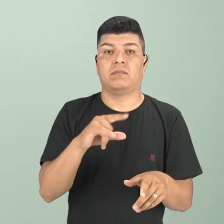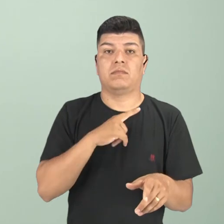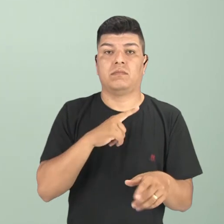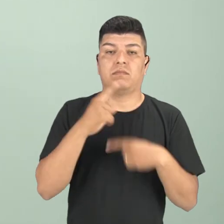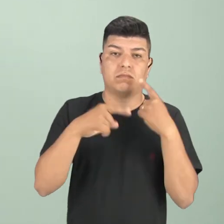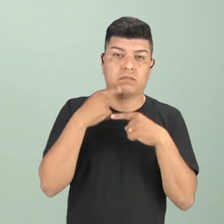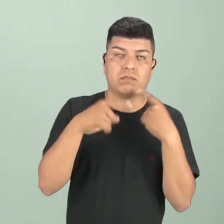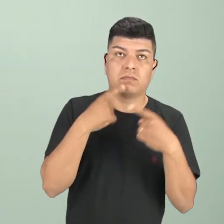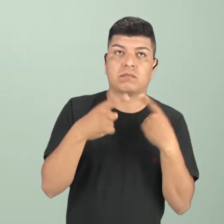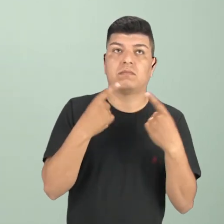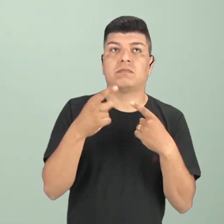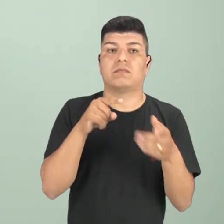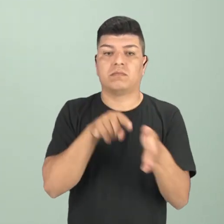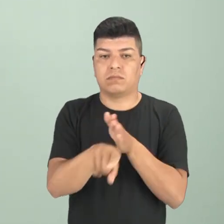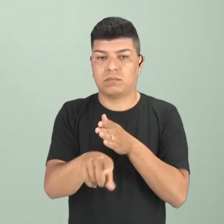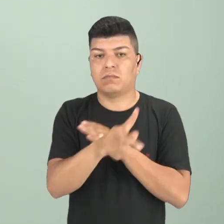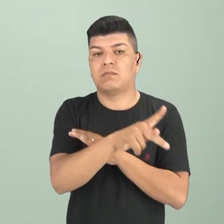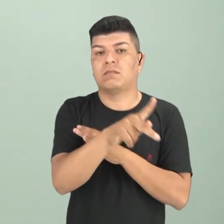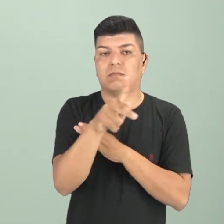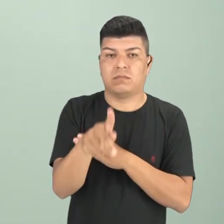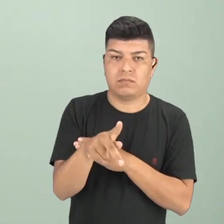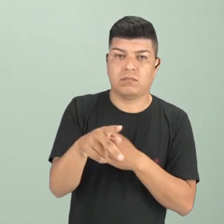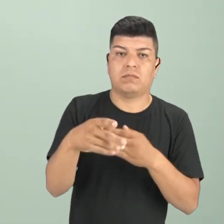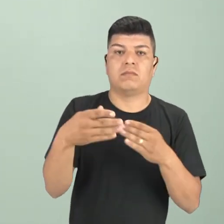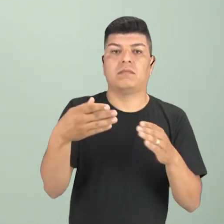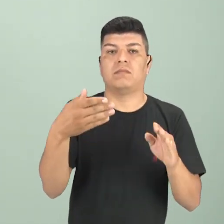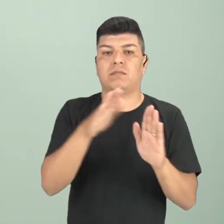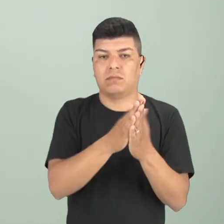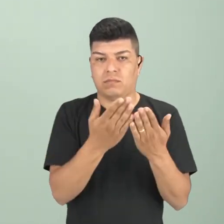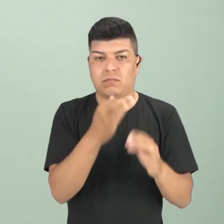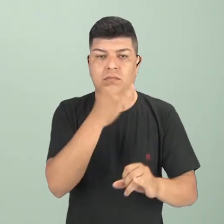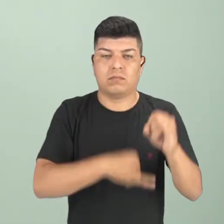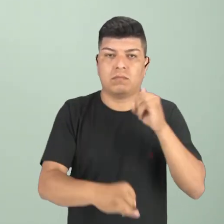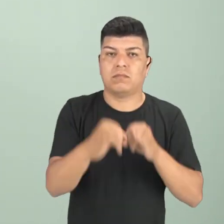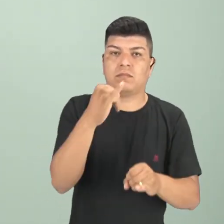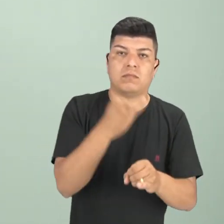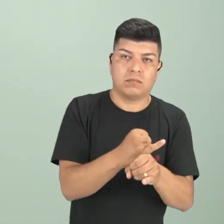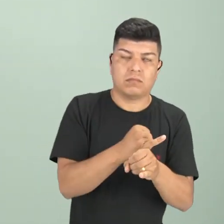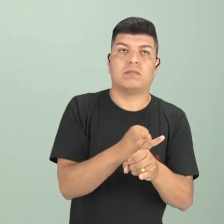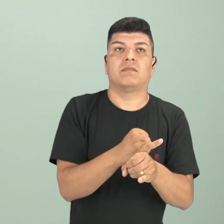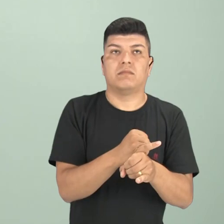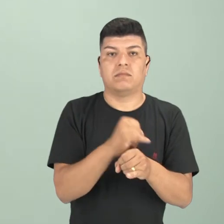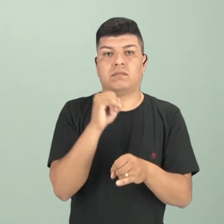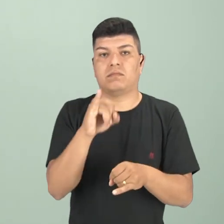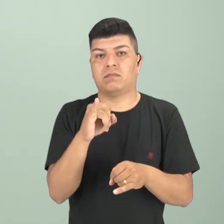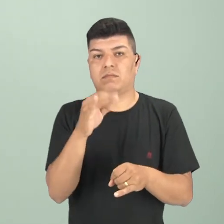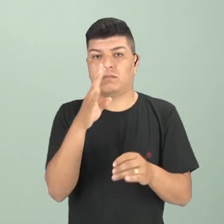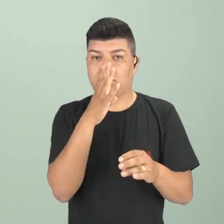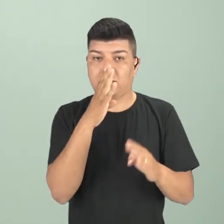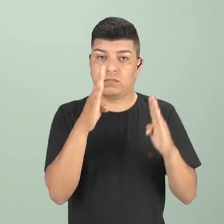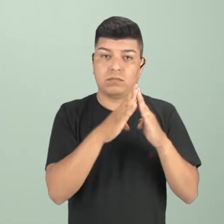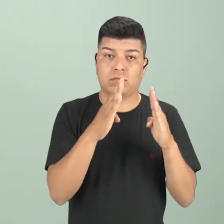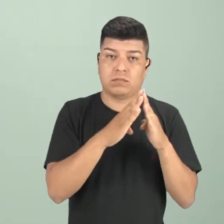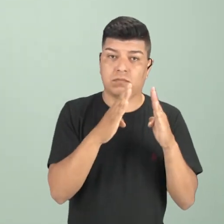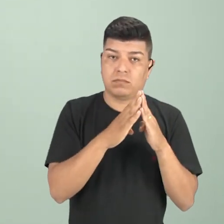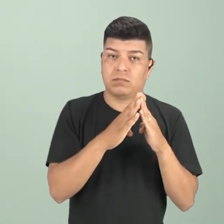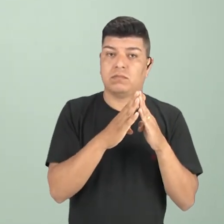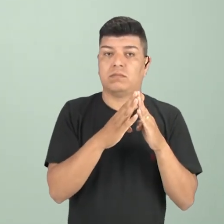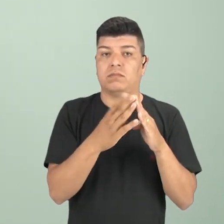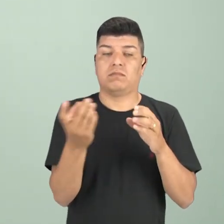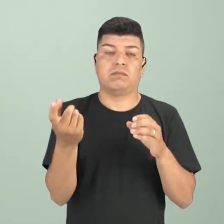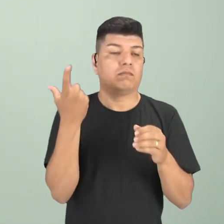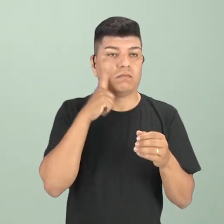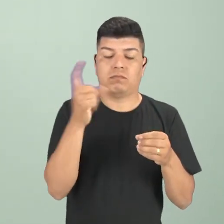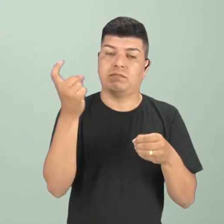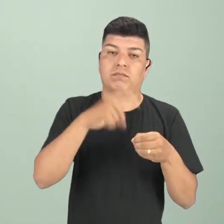com muita dúvida Pergunte para o seu professor acesse o seu livro A internet né se você tá assistindo em casa né